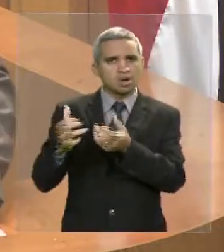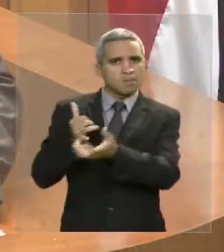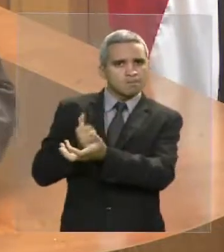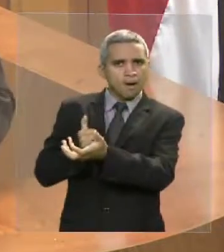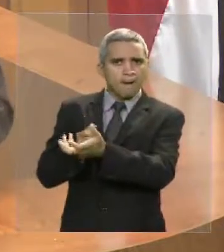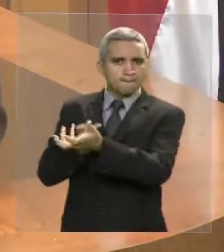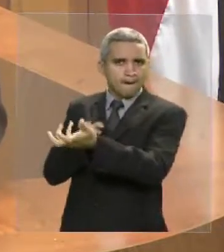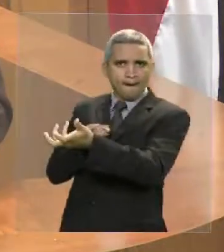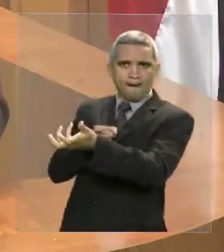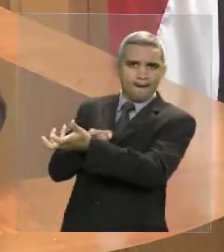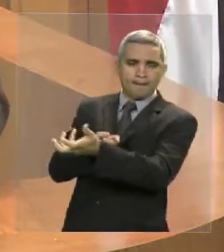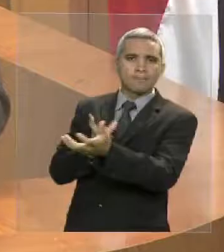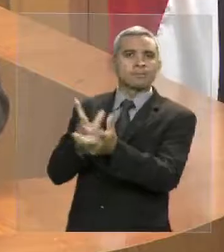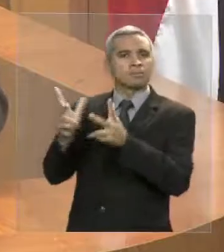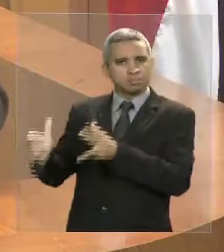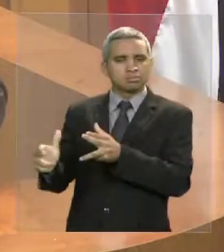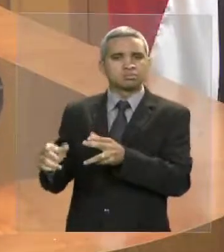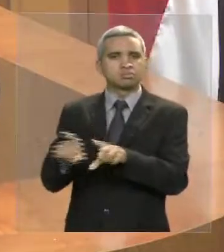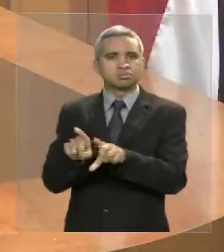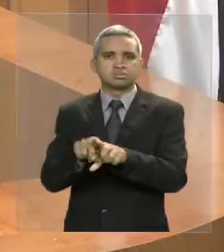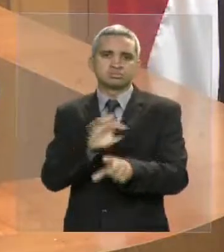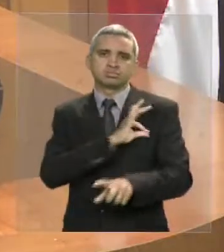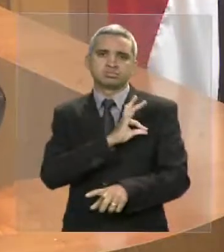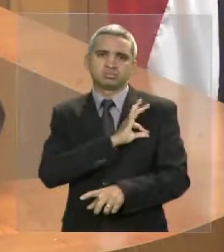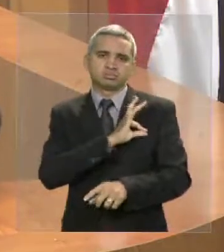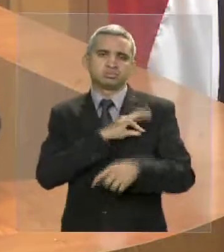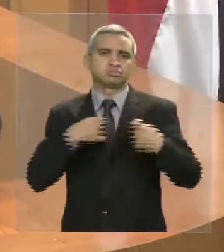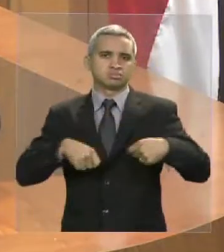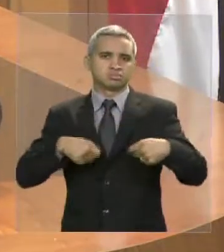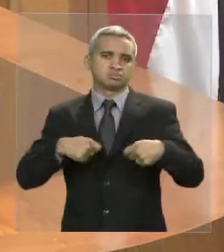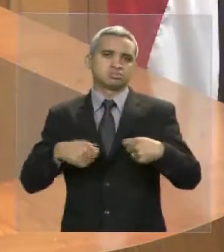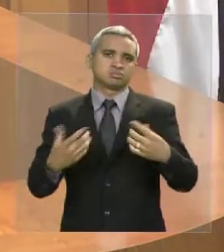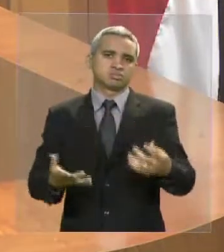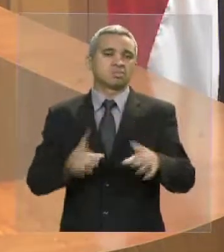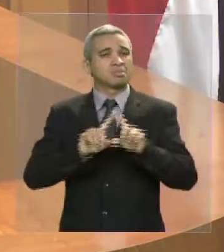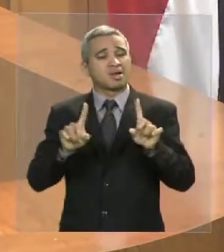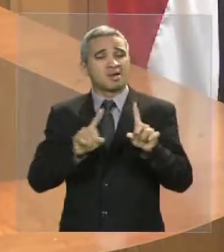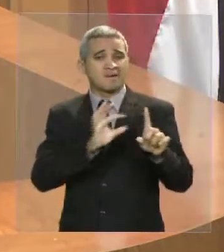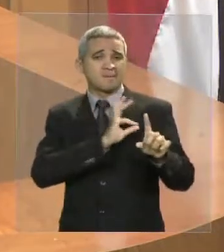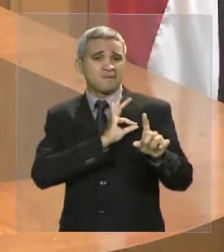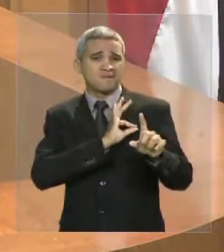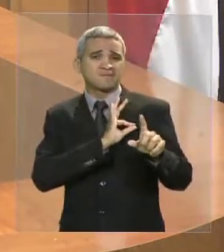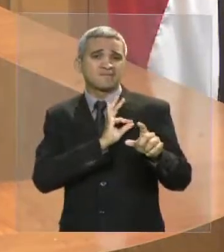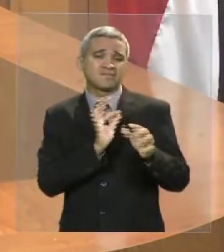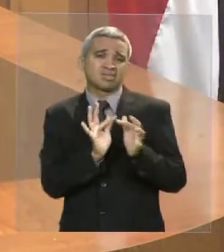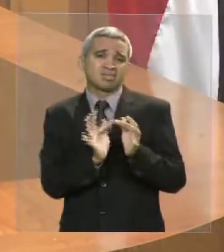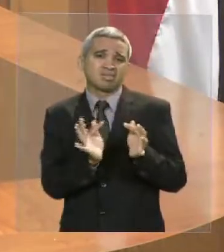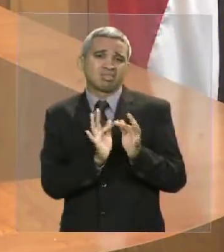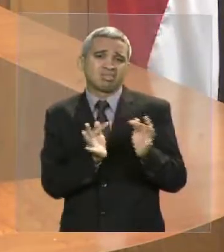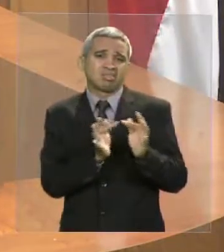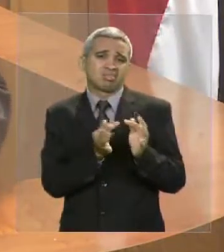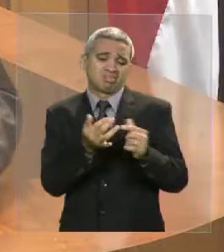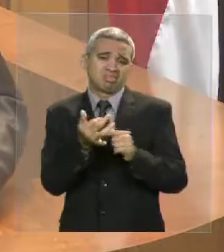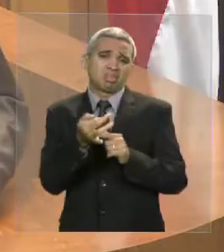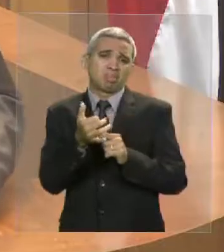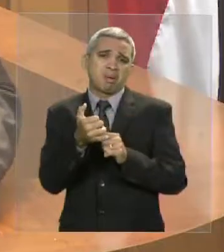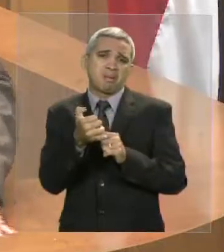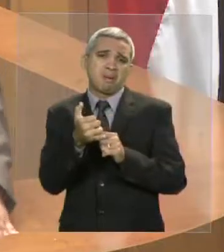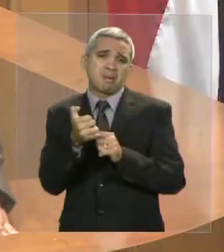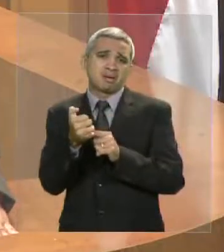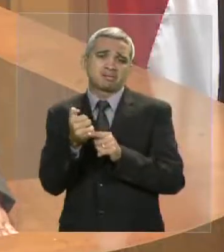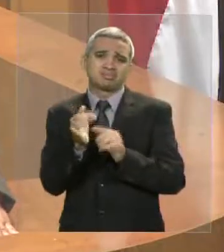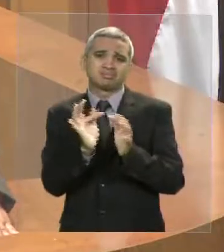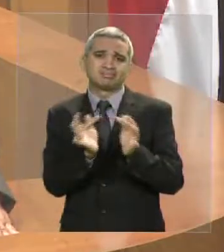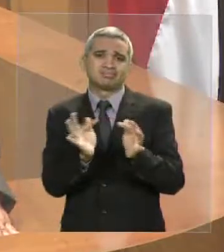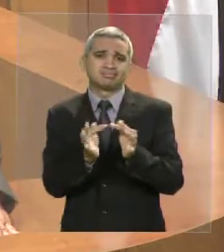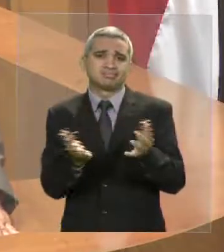proporção. Infelizmente, os armamentos que ali disponíveis os policiais não foram necessários para o combate àqueles meliantes. Como também o